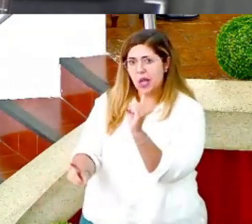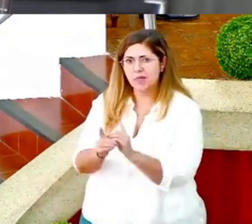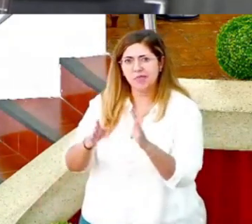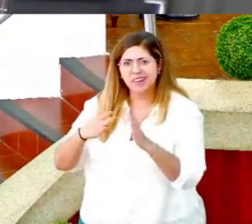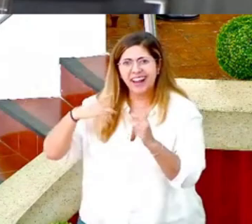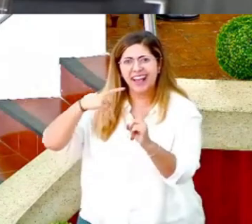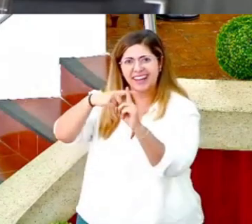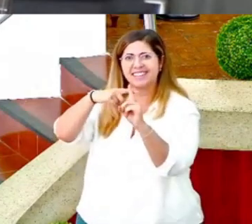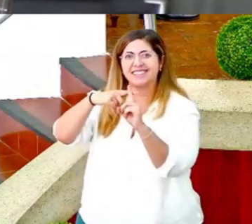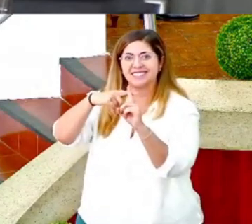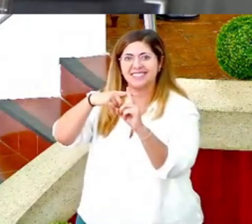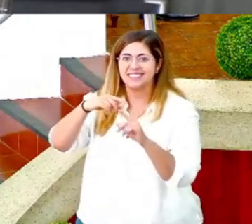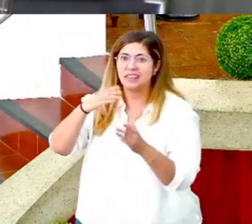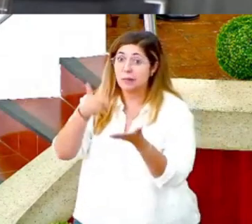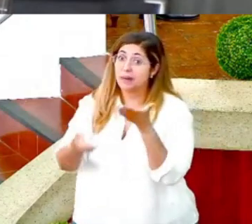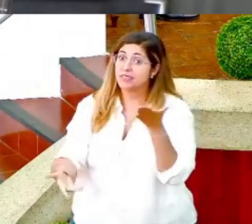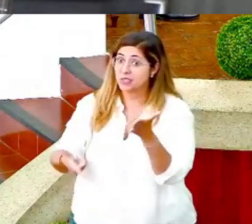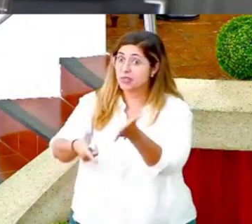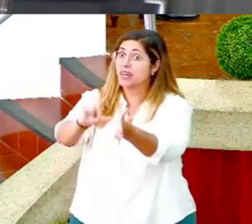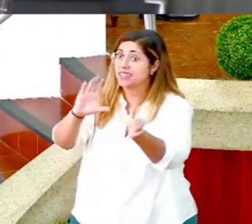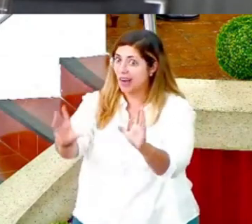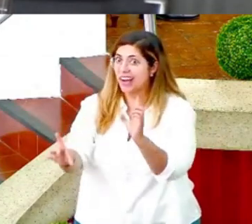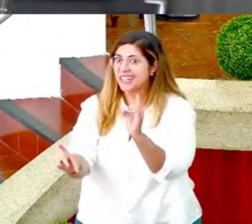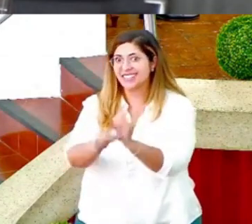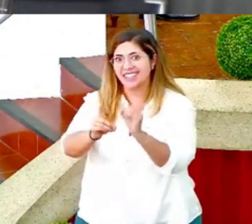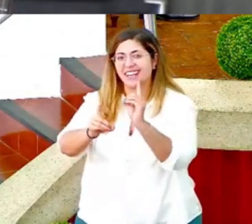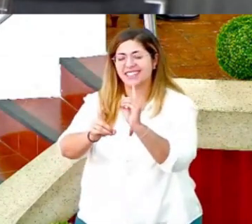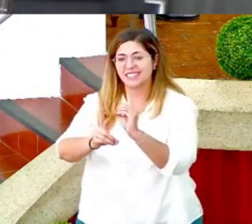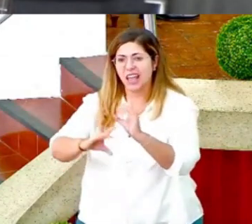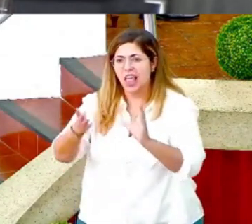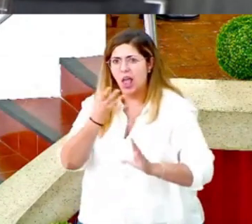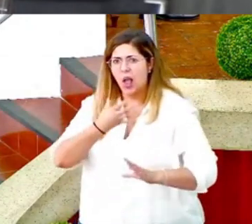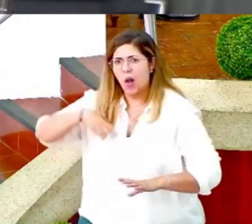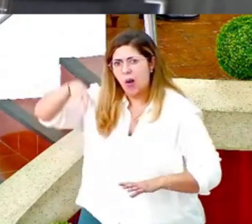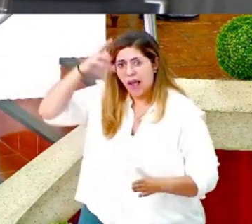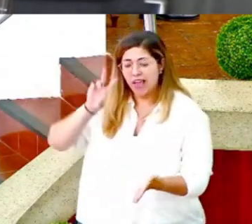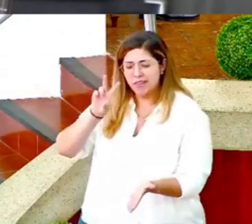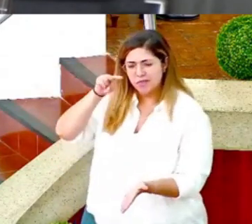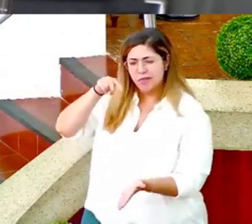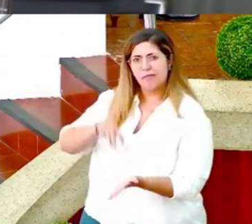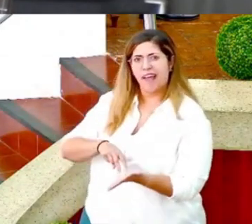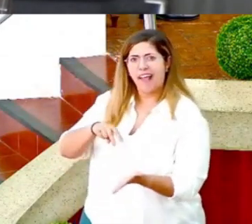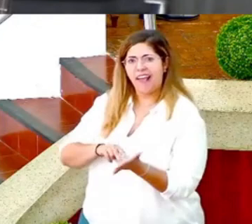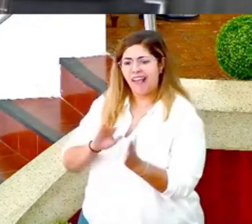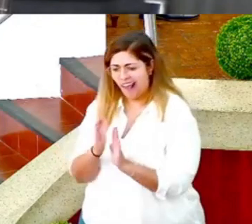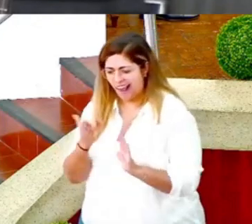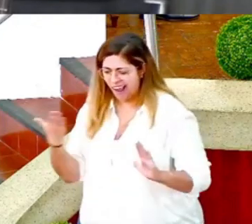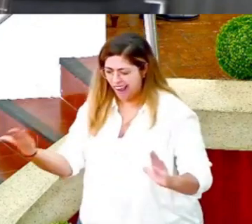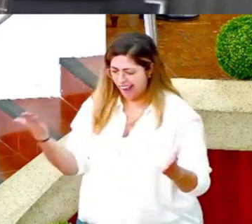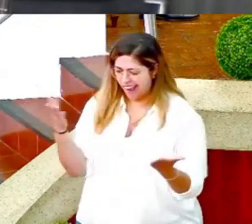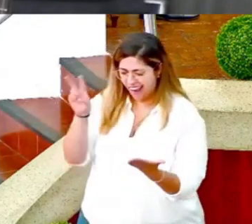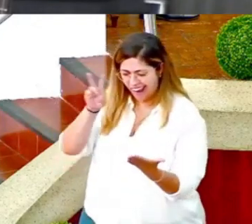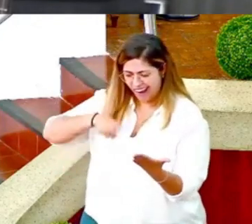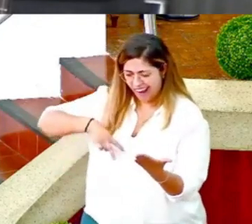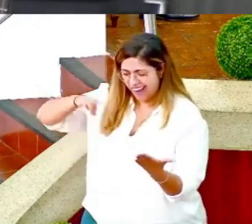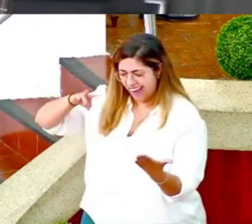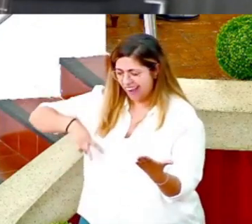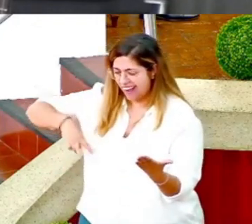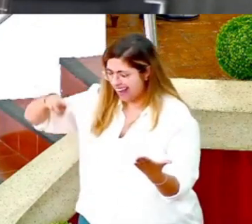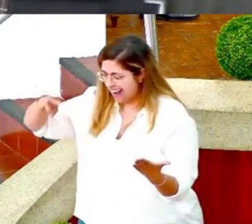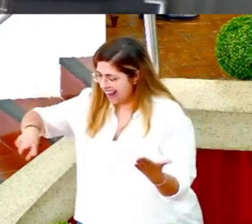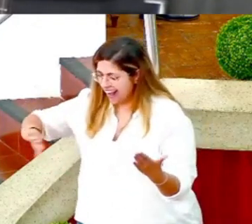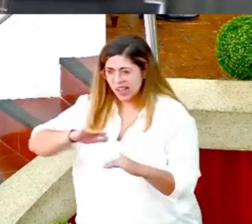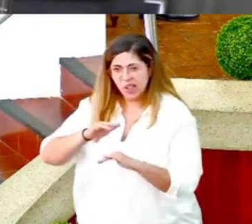encontrado na casa do Senhor. O rei se pôs em pé junto à coluna e fez aliança ante o Senhor, como eu já havia lido,